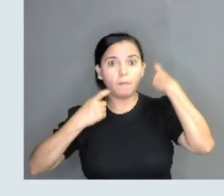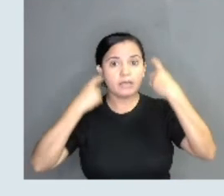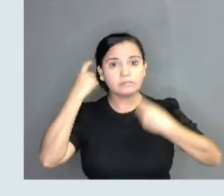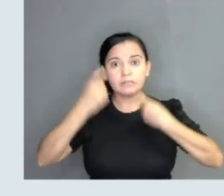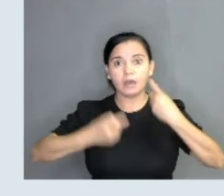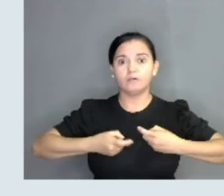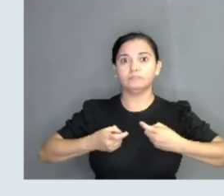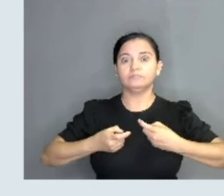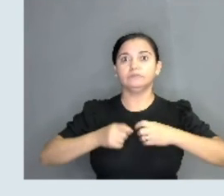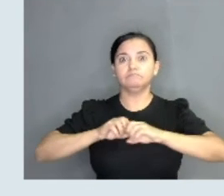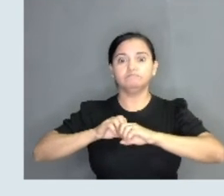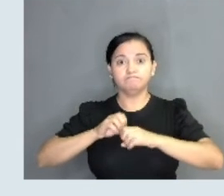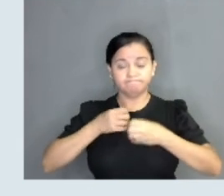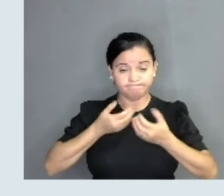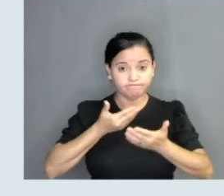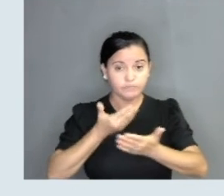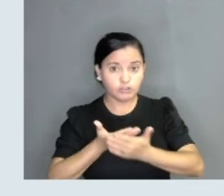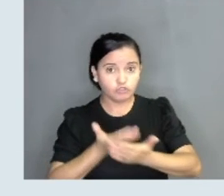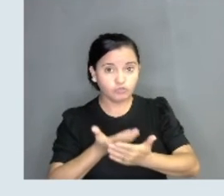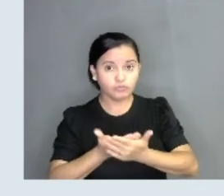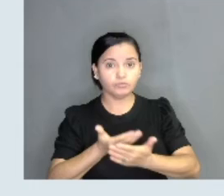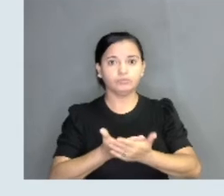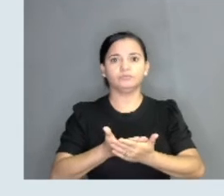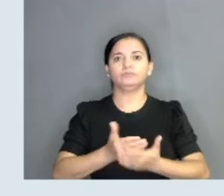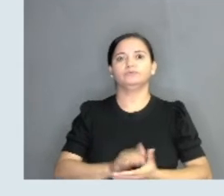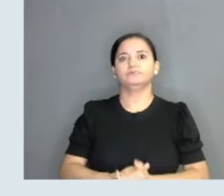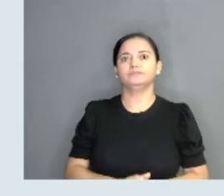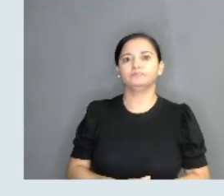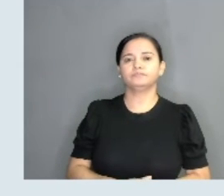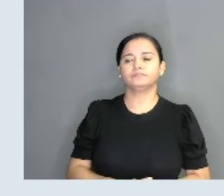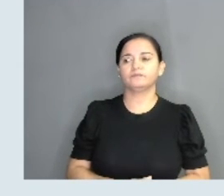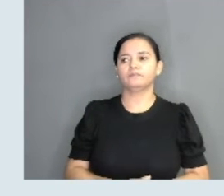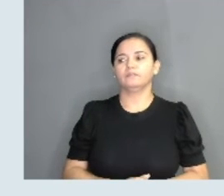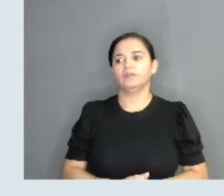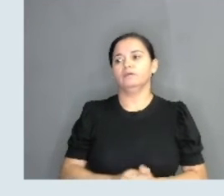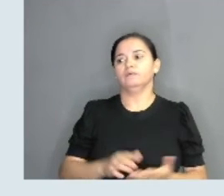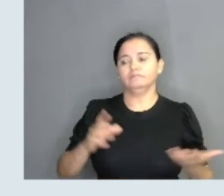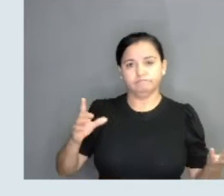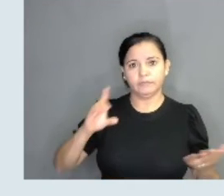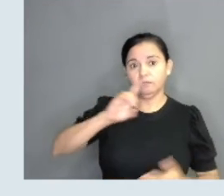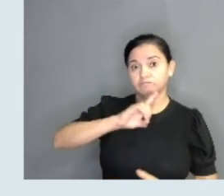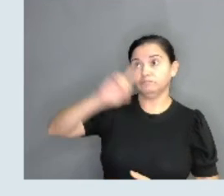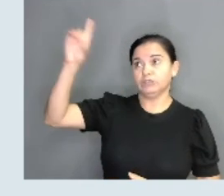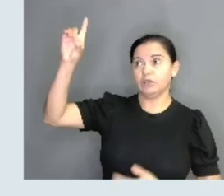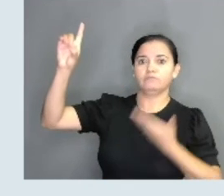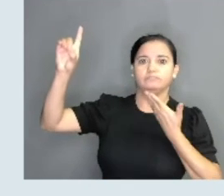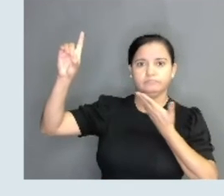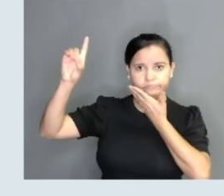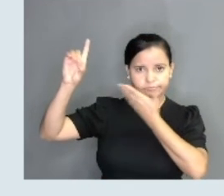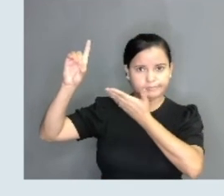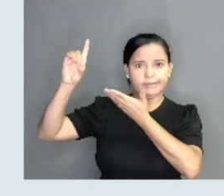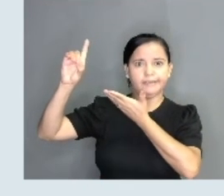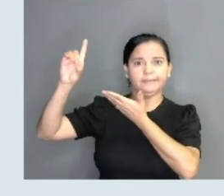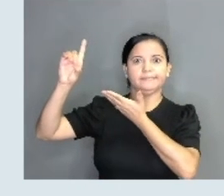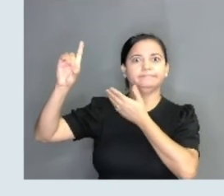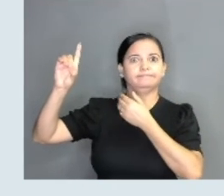estudos. Então, no lugar do teocentrismo, do Deus como centro de tudo, cede